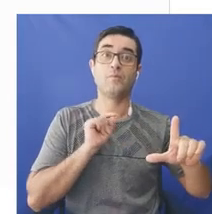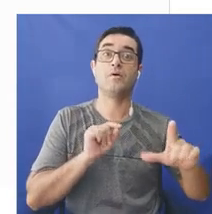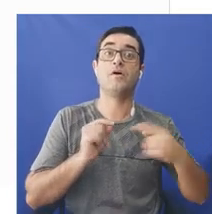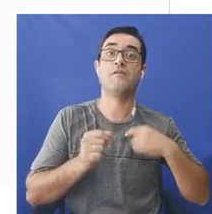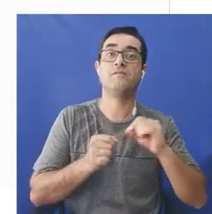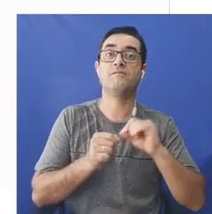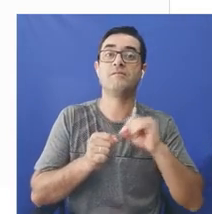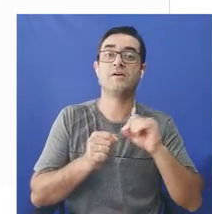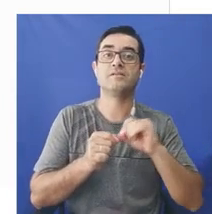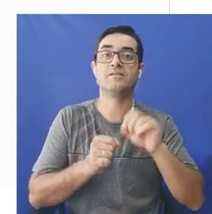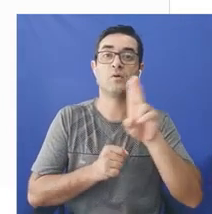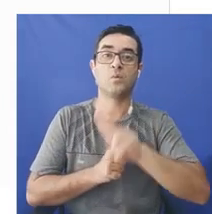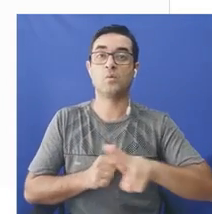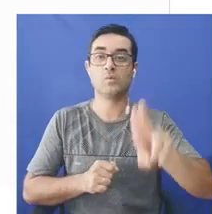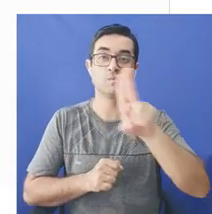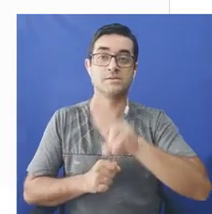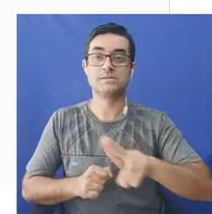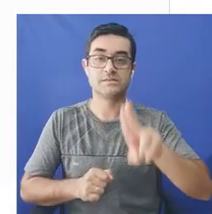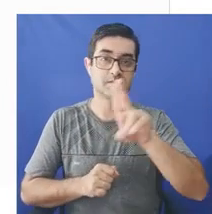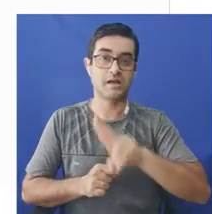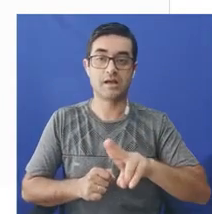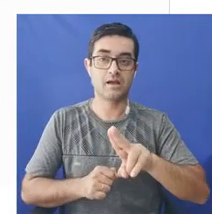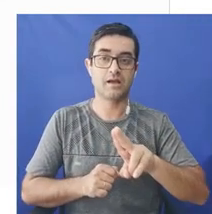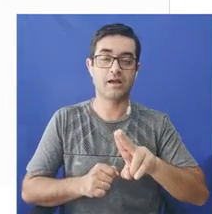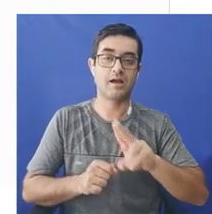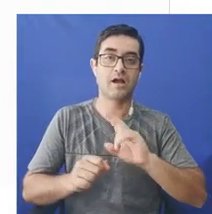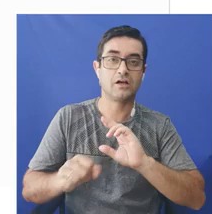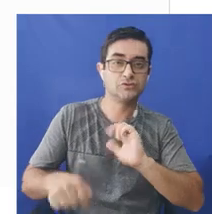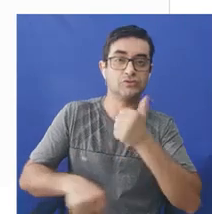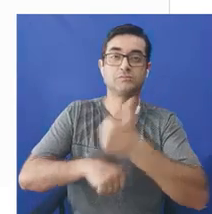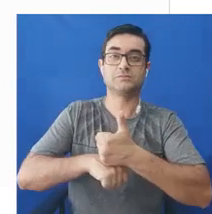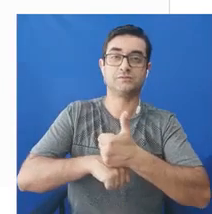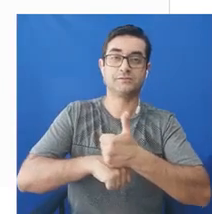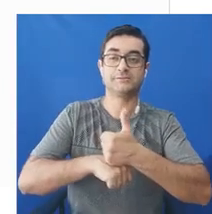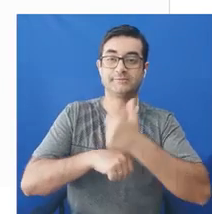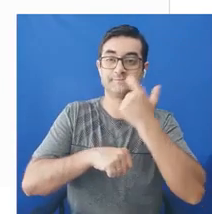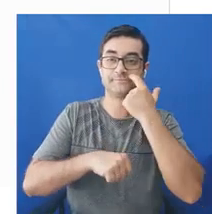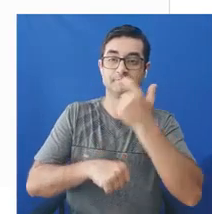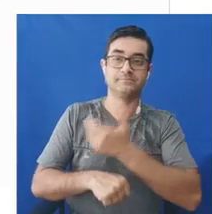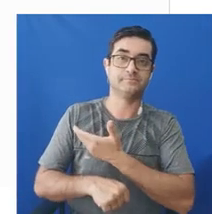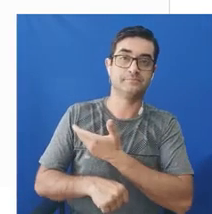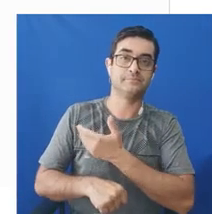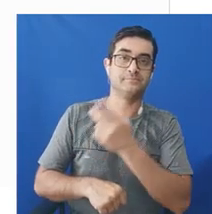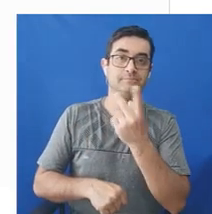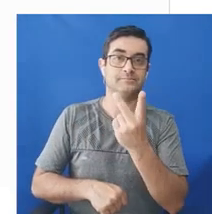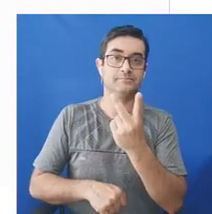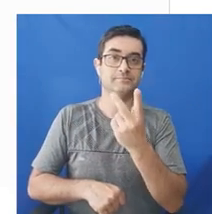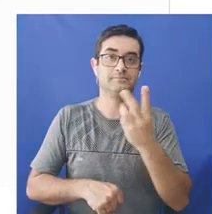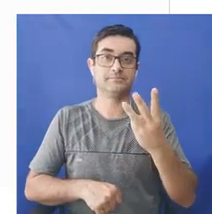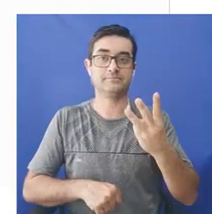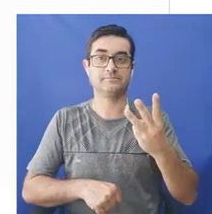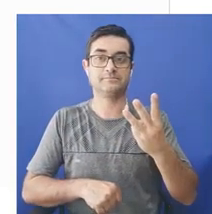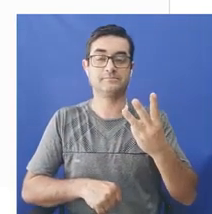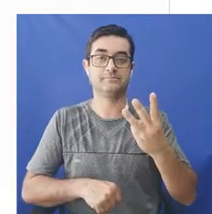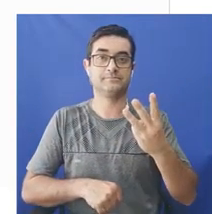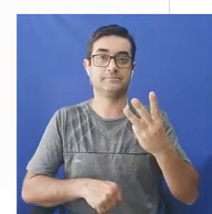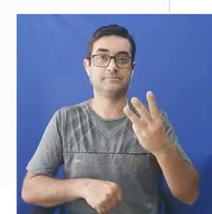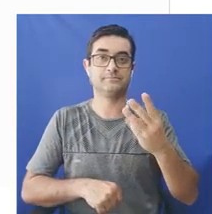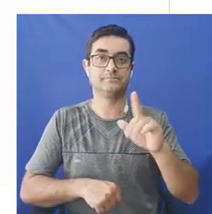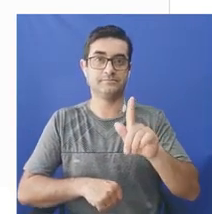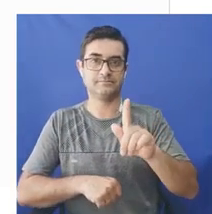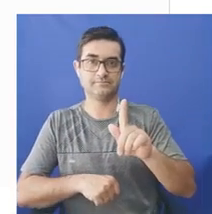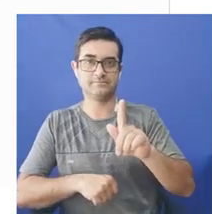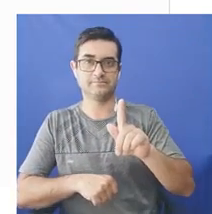mol. E eu vou utilizar as unidades. Então, eu vou substituir aqui. Ó,